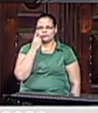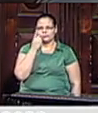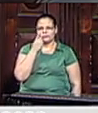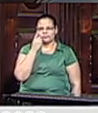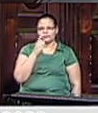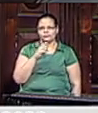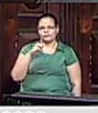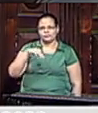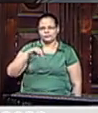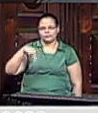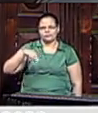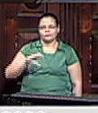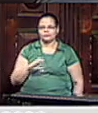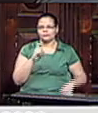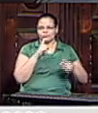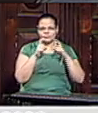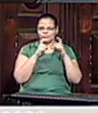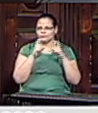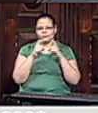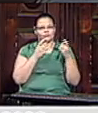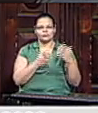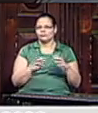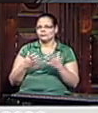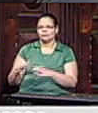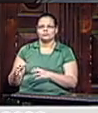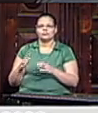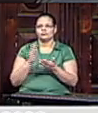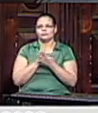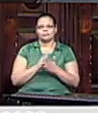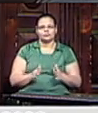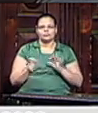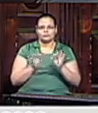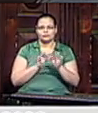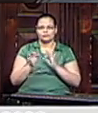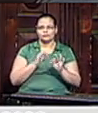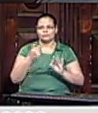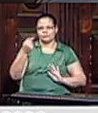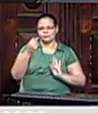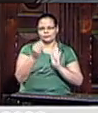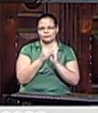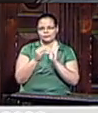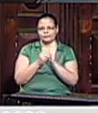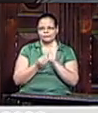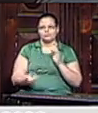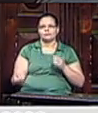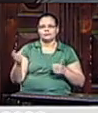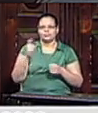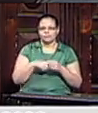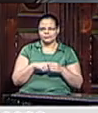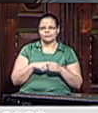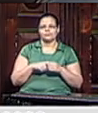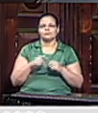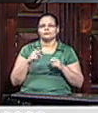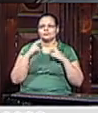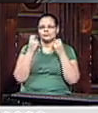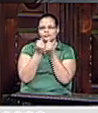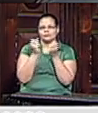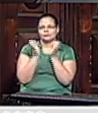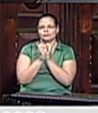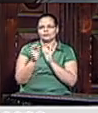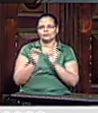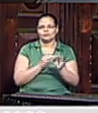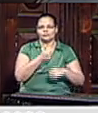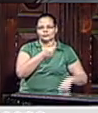Em discussão. Não havendo quem queira discutir, encerrada a discussão. O projeto recebeu 7 emendas e retorna às comissões. Projeto de lei